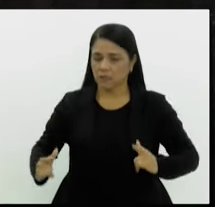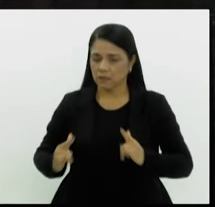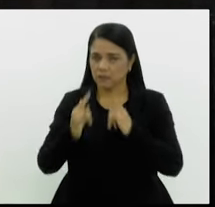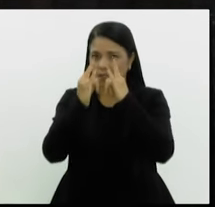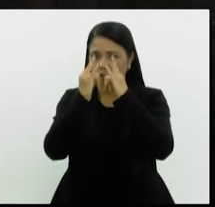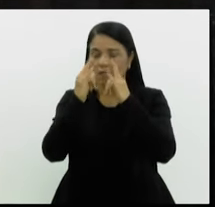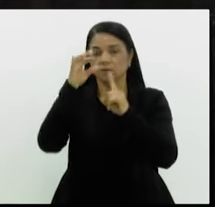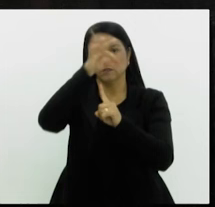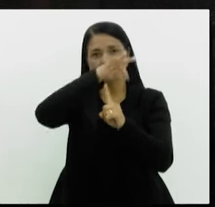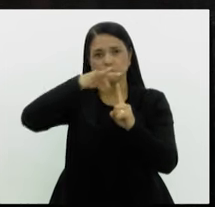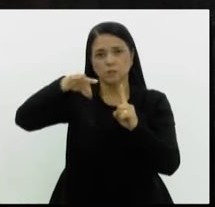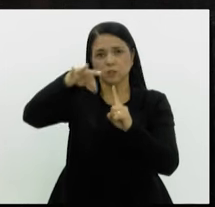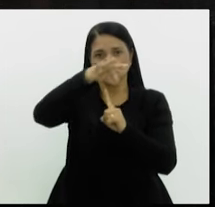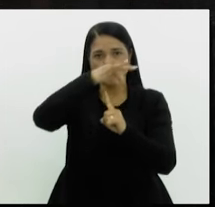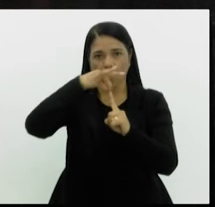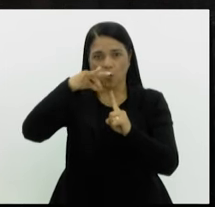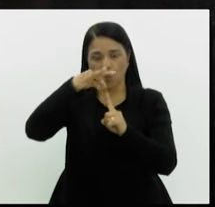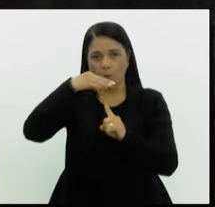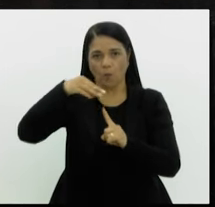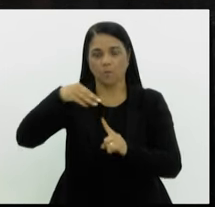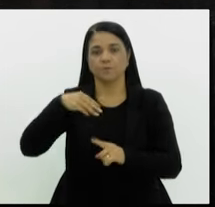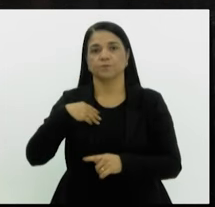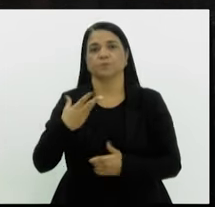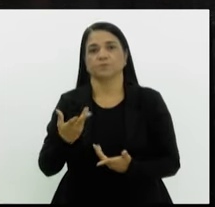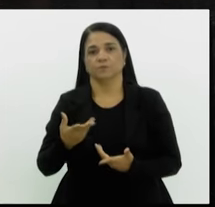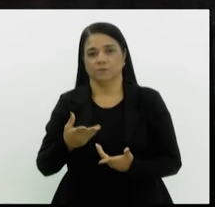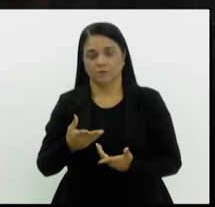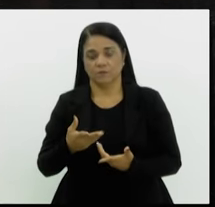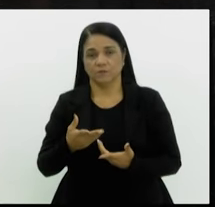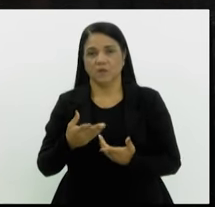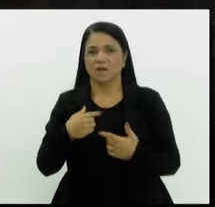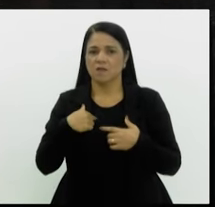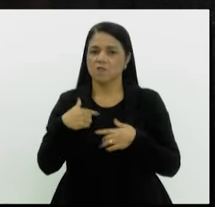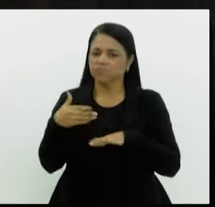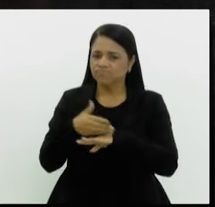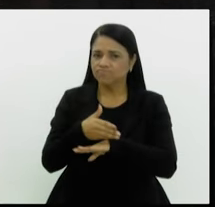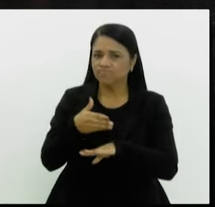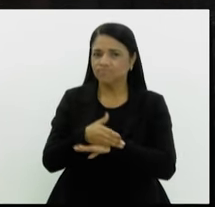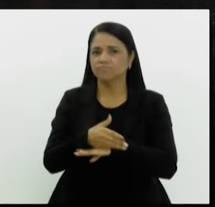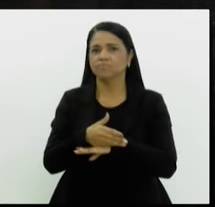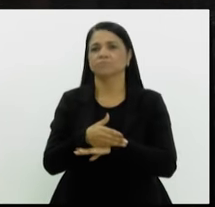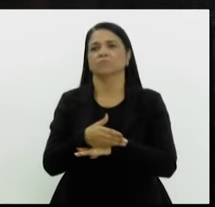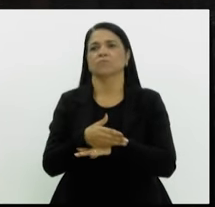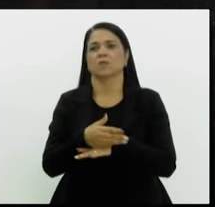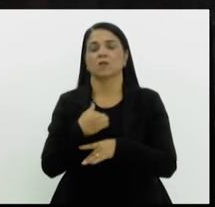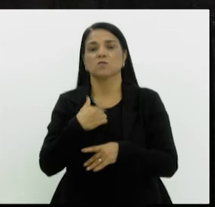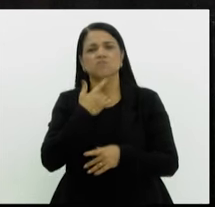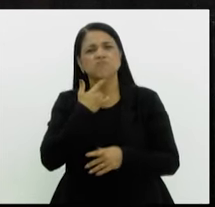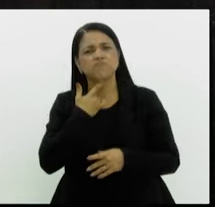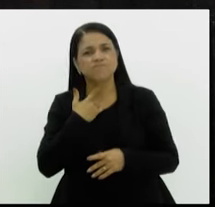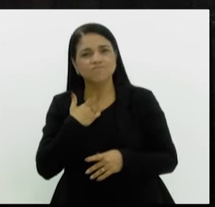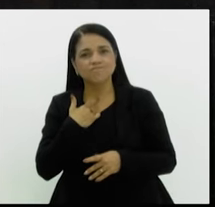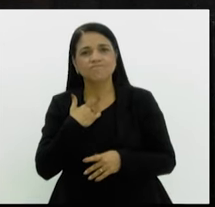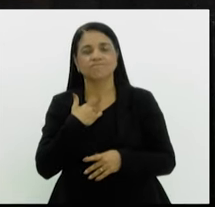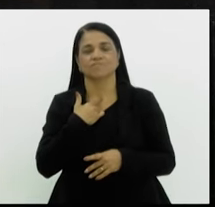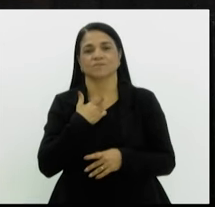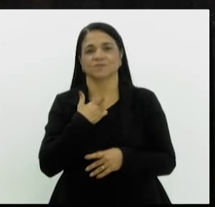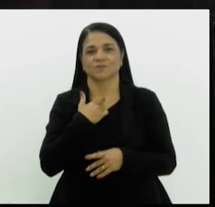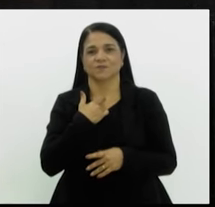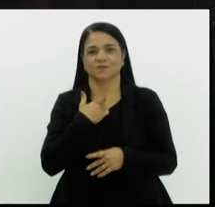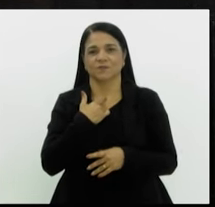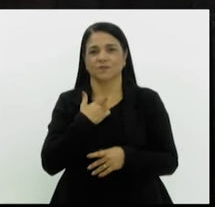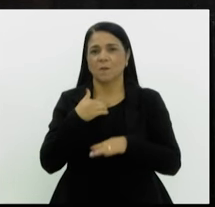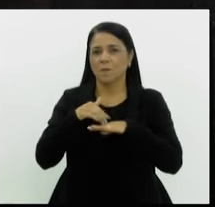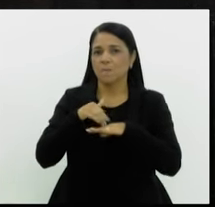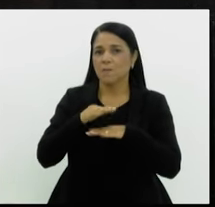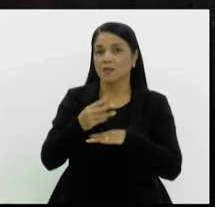belíssima e desejo, nesse instante, né, uma casa que tem mais de 3